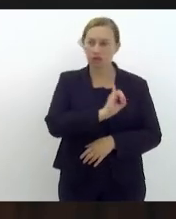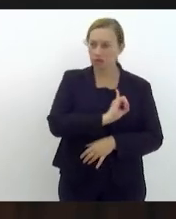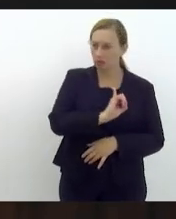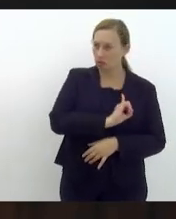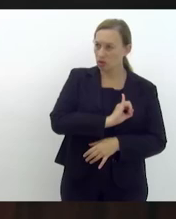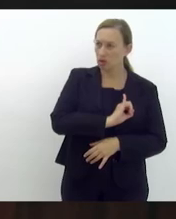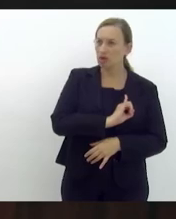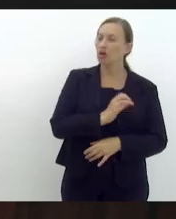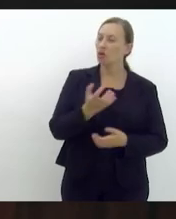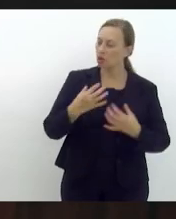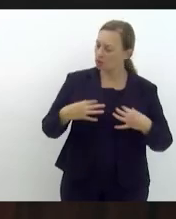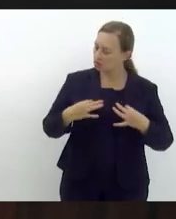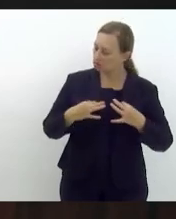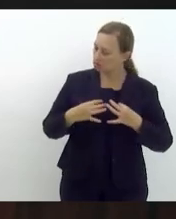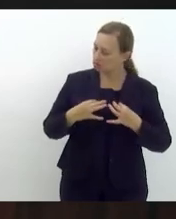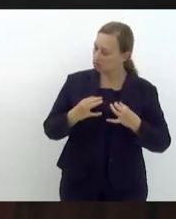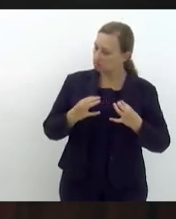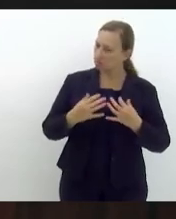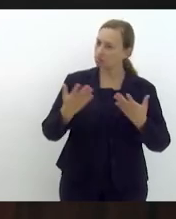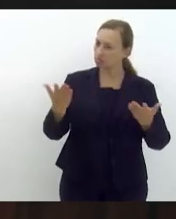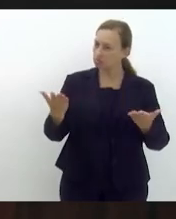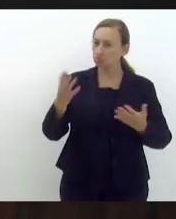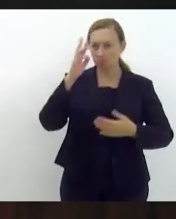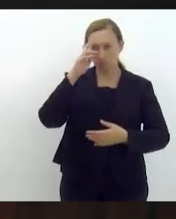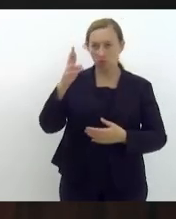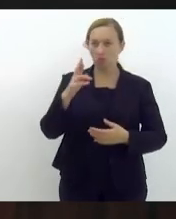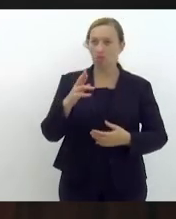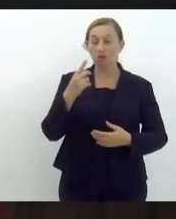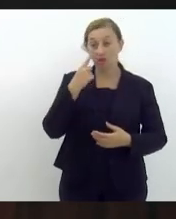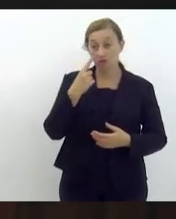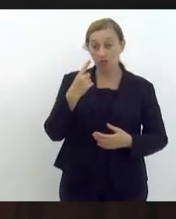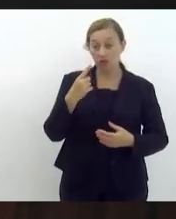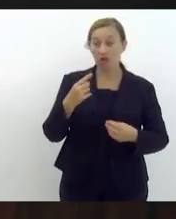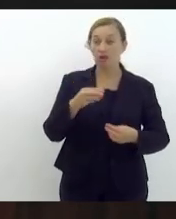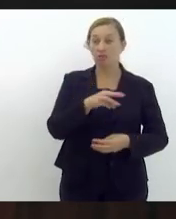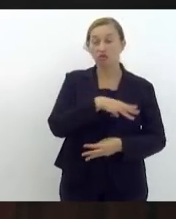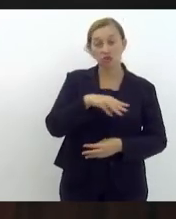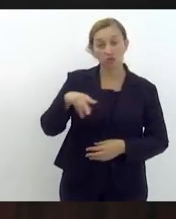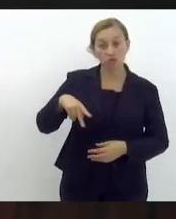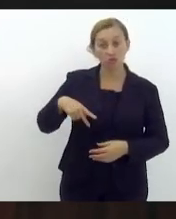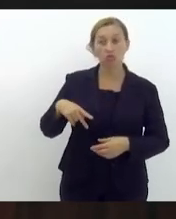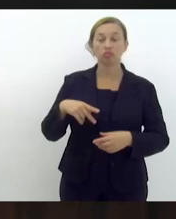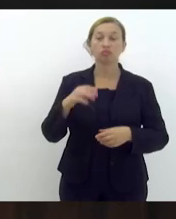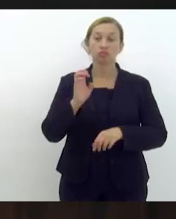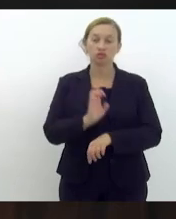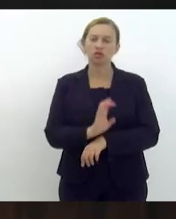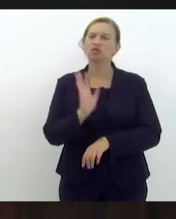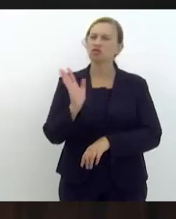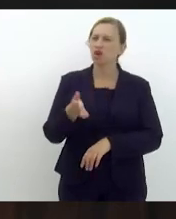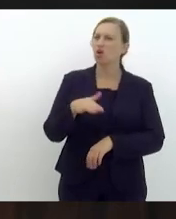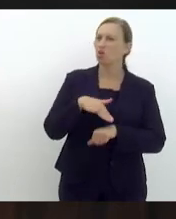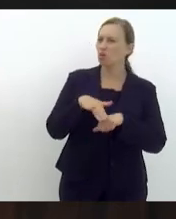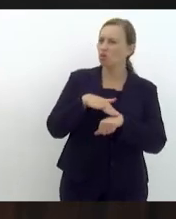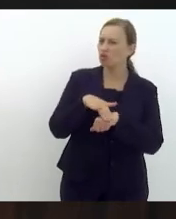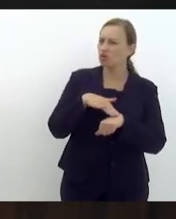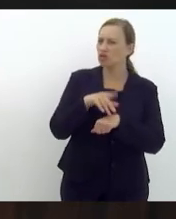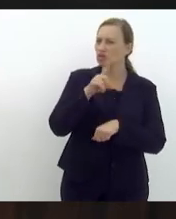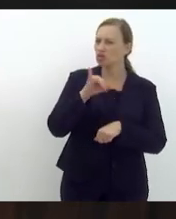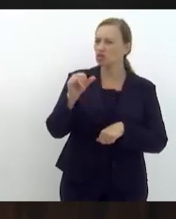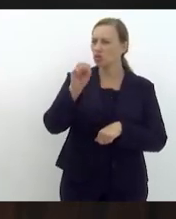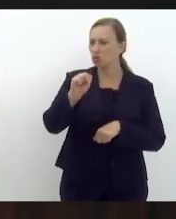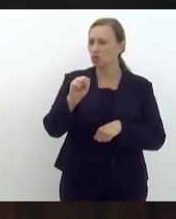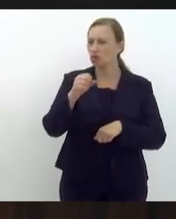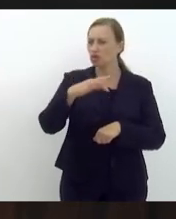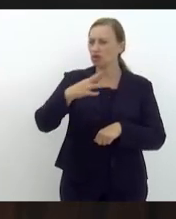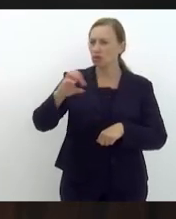que eu quero me colocar disposição de vossa excelência para a gente buscar o ministério público estadual já conversei no dia oito de Março